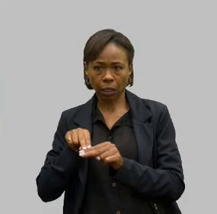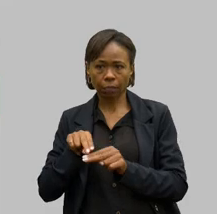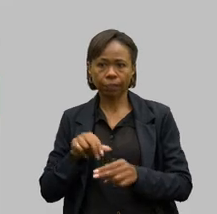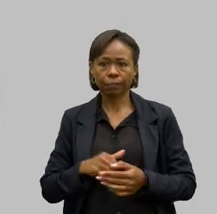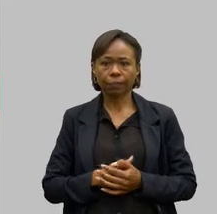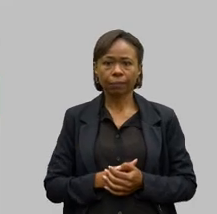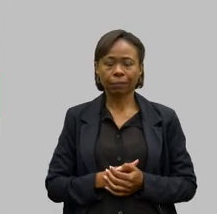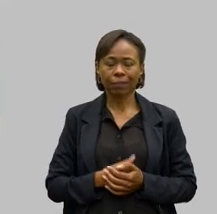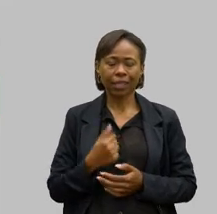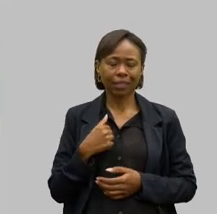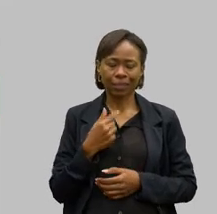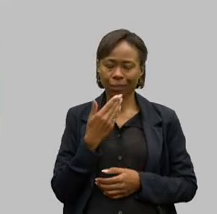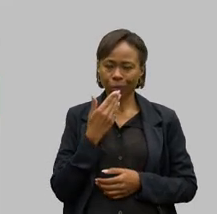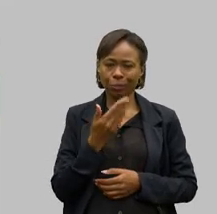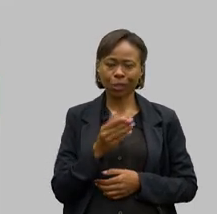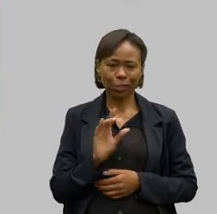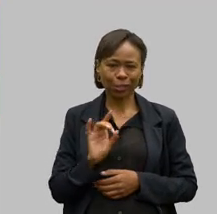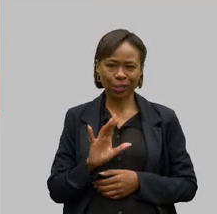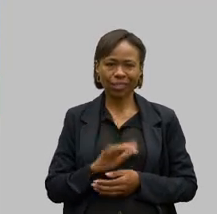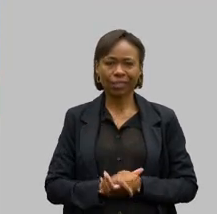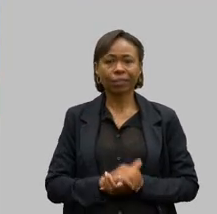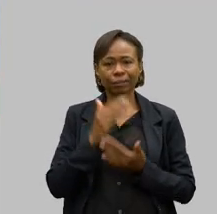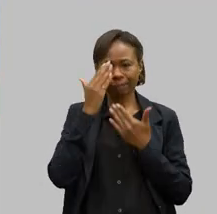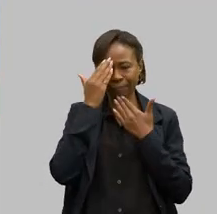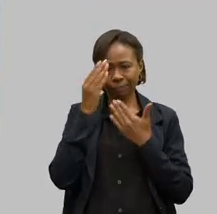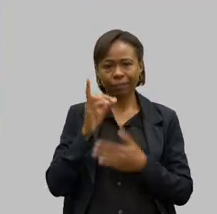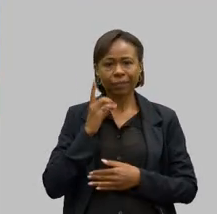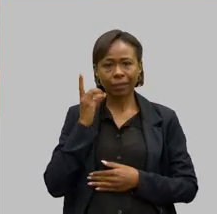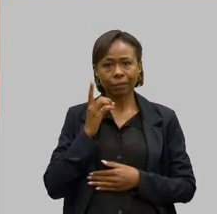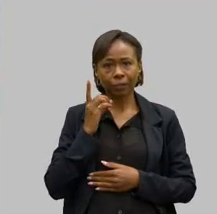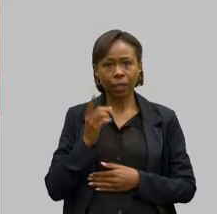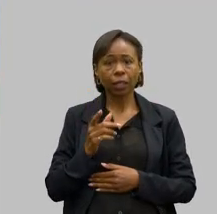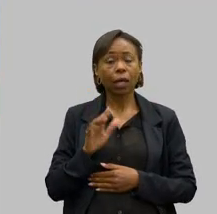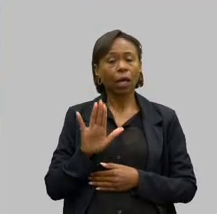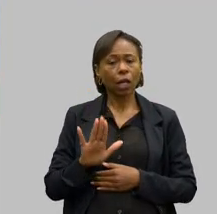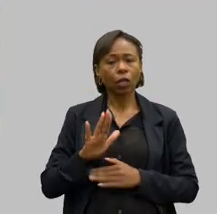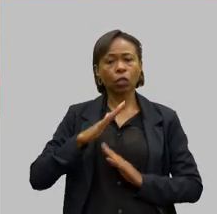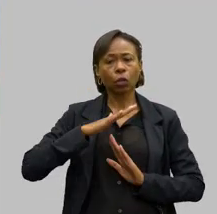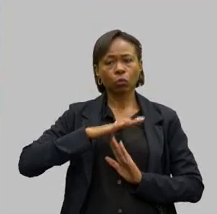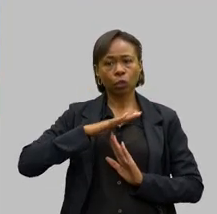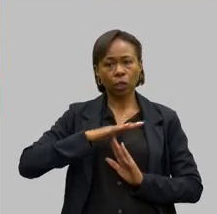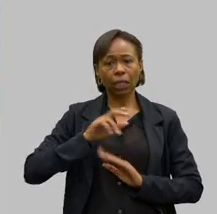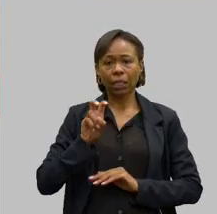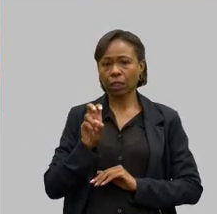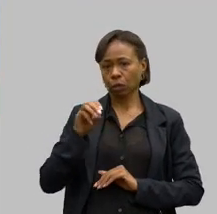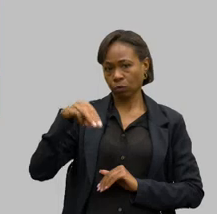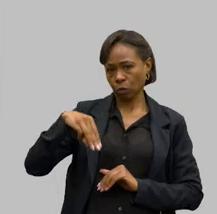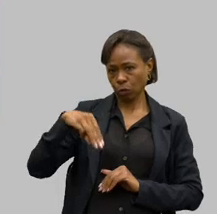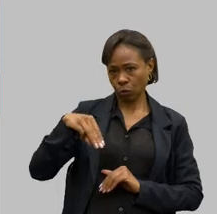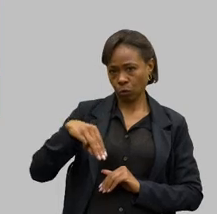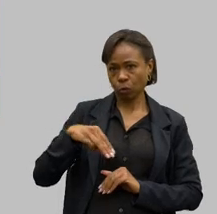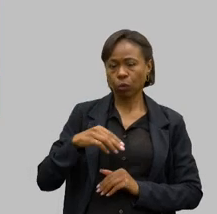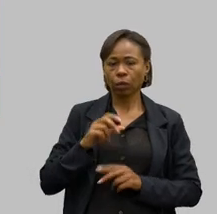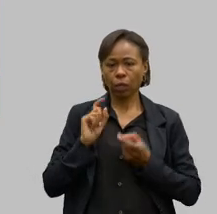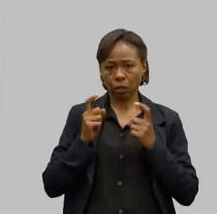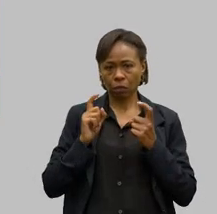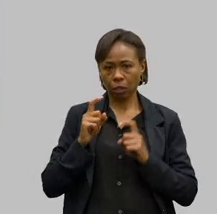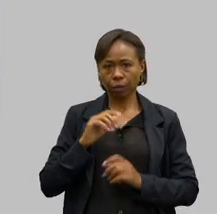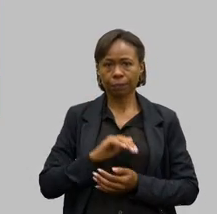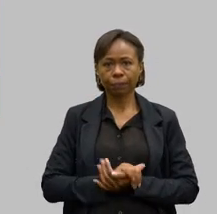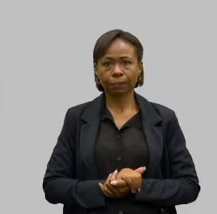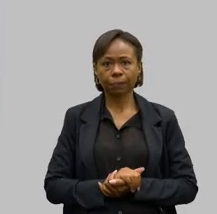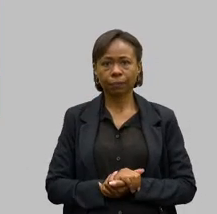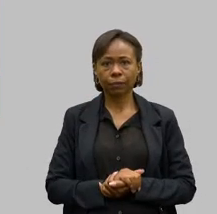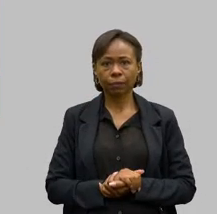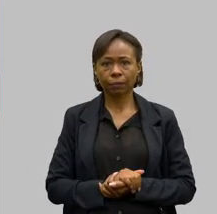Era o que eu tinha presente? Obrigado. Obrigada, deputado. A presidência vai suspender os trabalhos por cinco minutos. Os trabalhos estão suspensos.